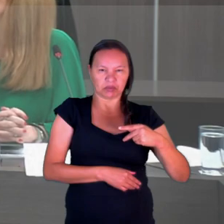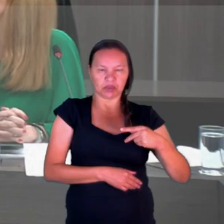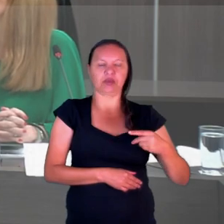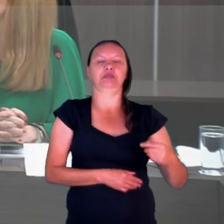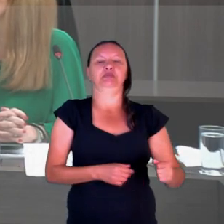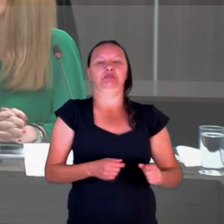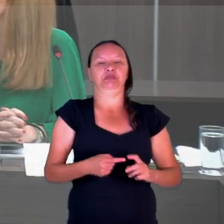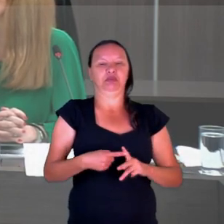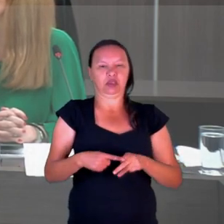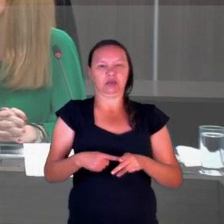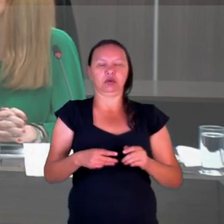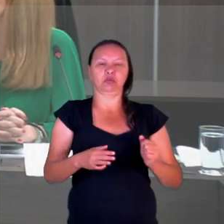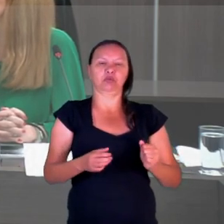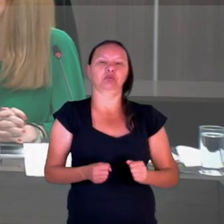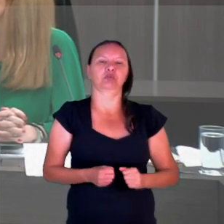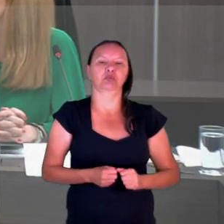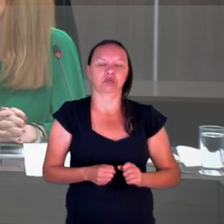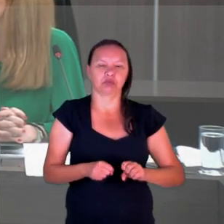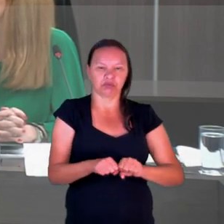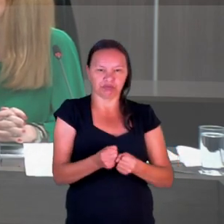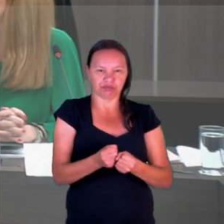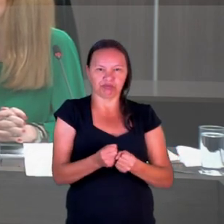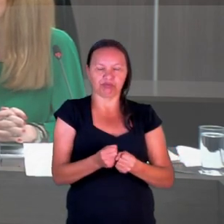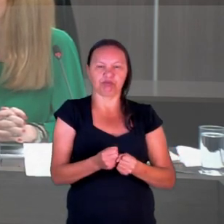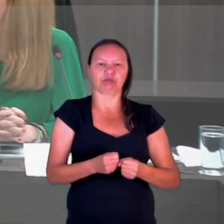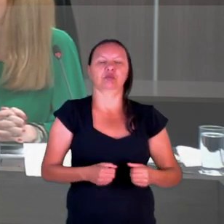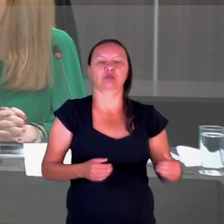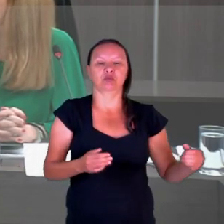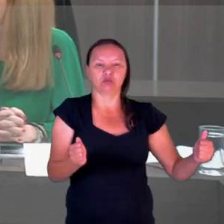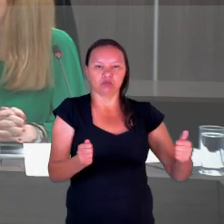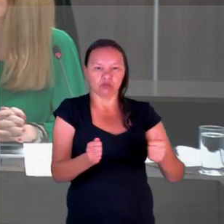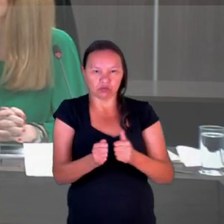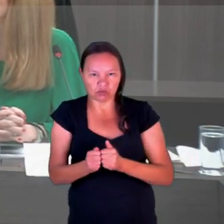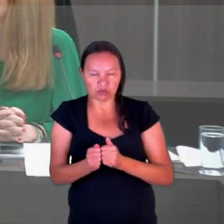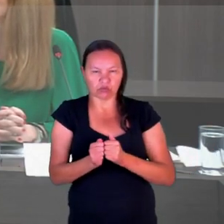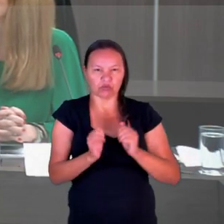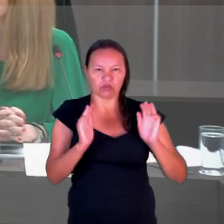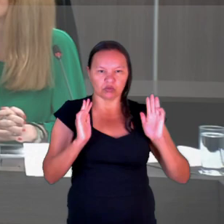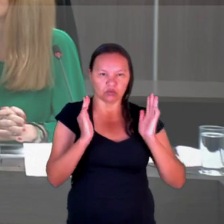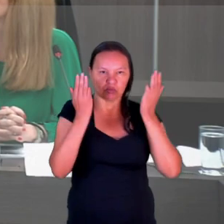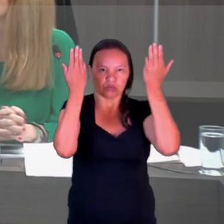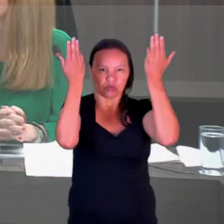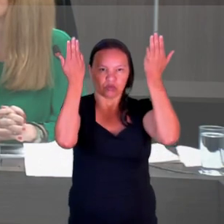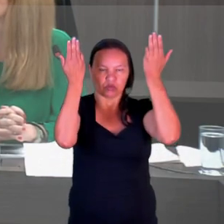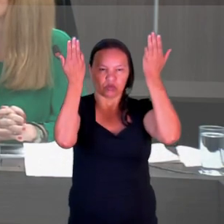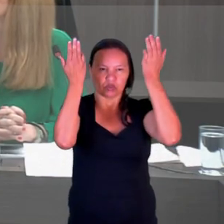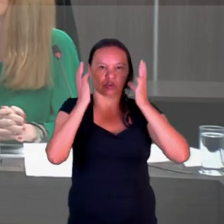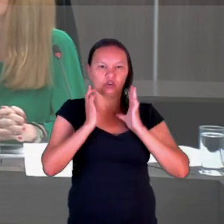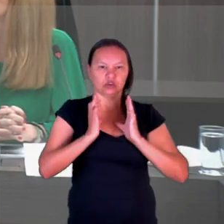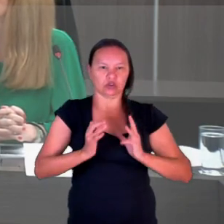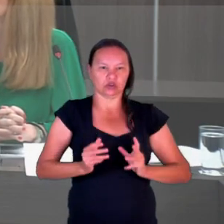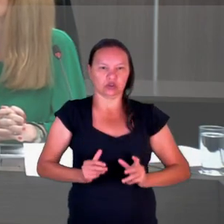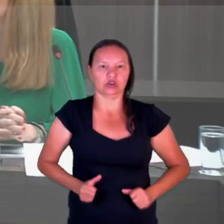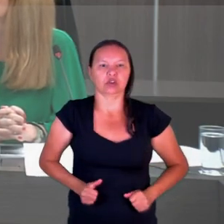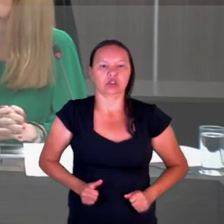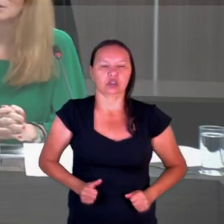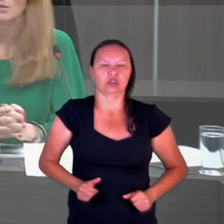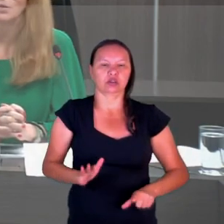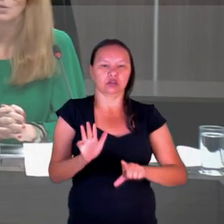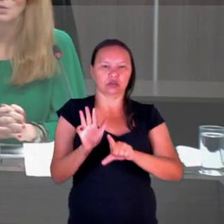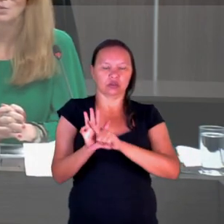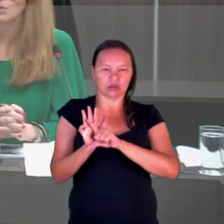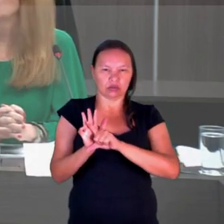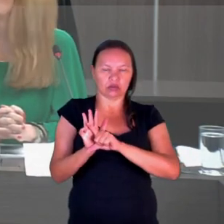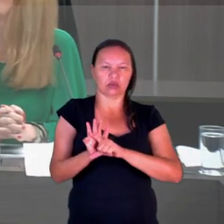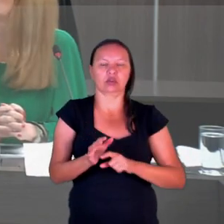eventos do cnmp mas aproximando da realidade dos eventos de direitos humanos Eh